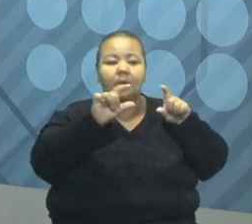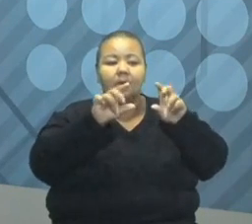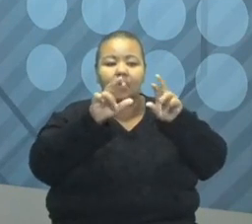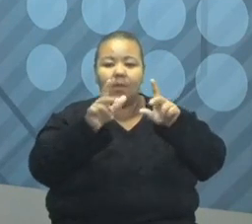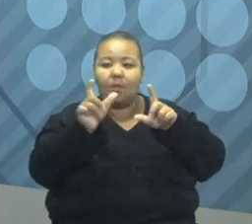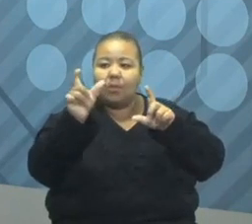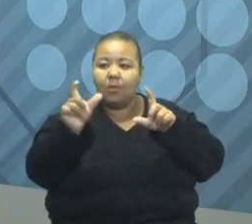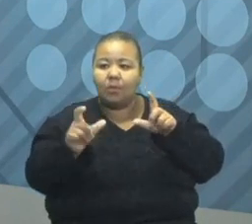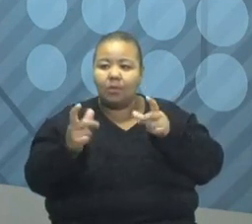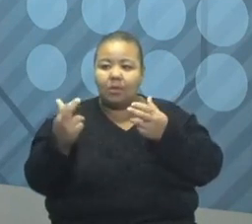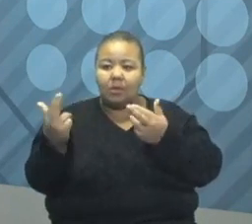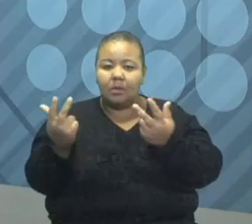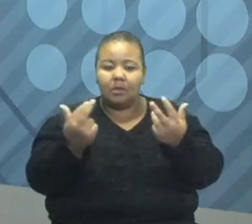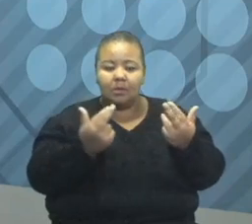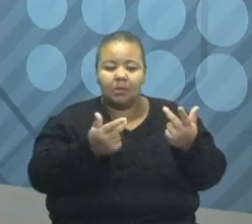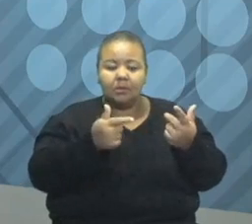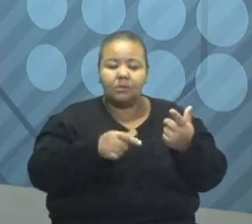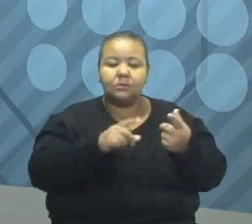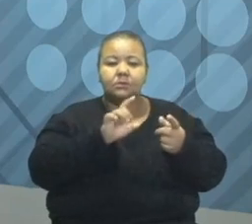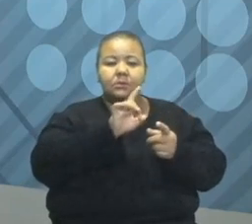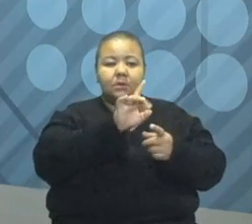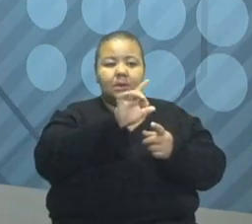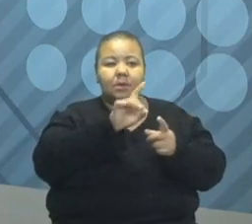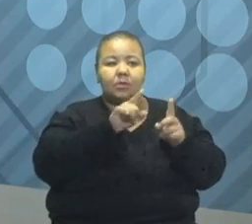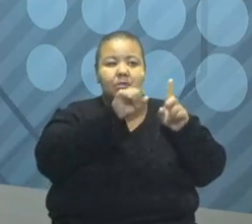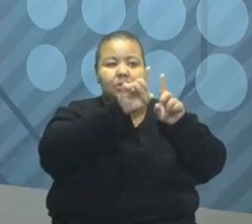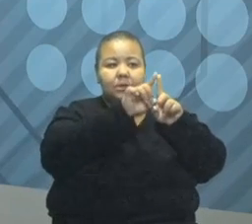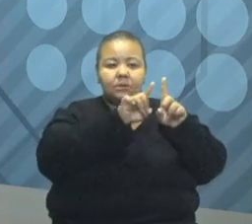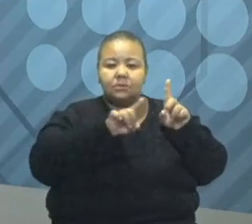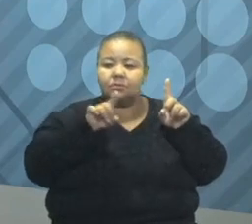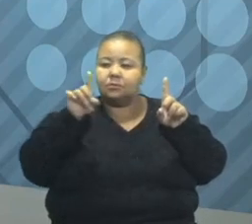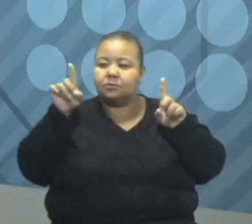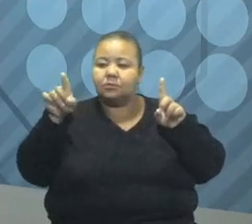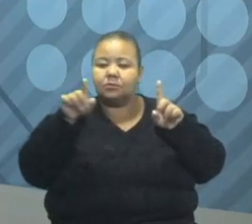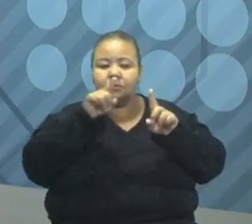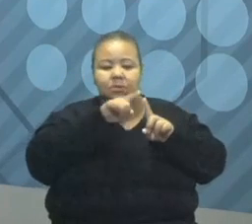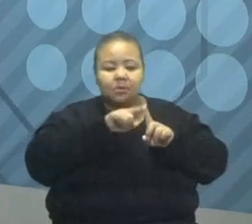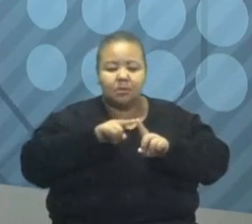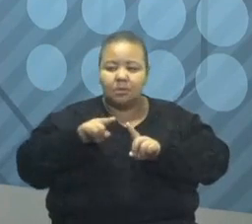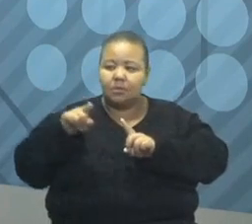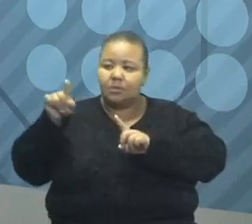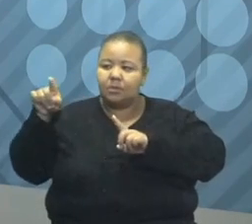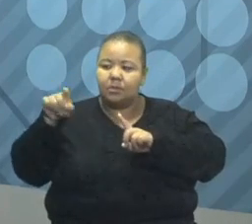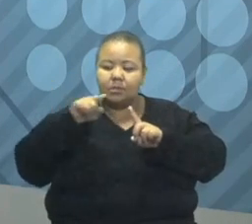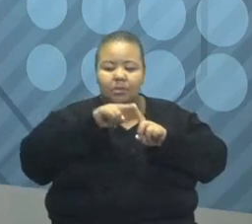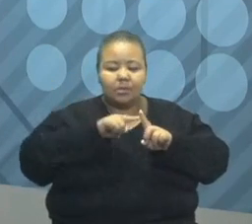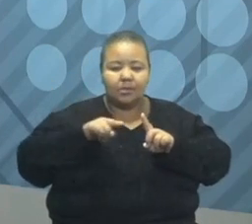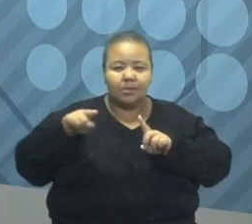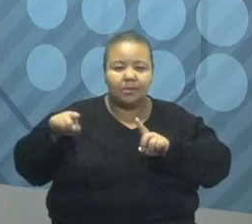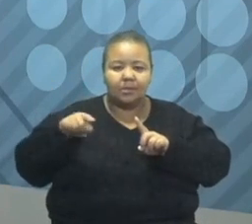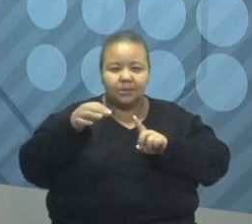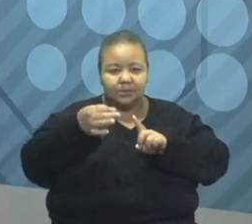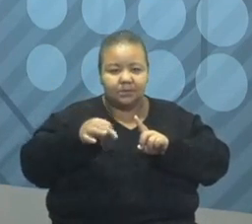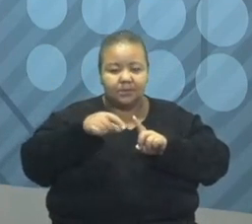colunas. E a partir disso, a gente vai fazer elemento por elemento correspondente, certo?